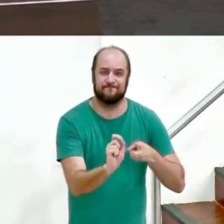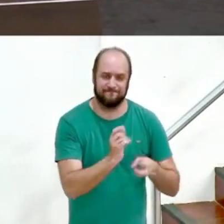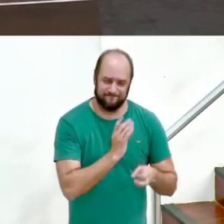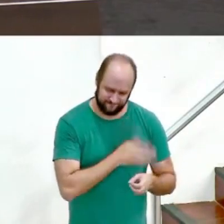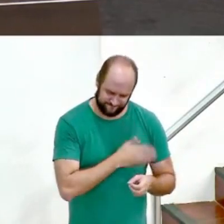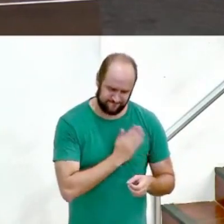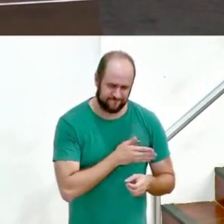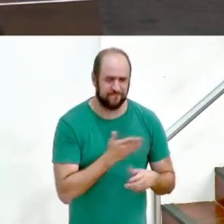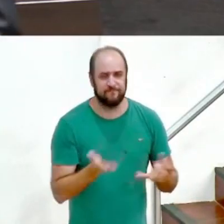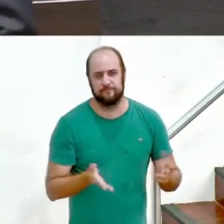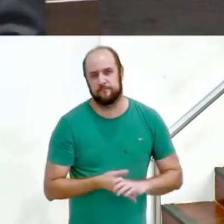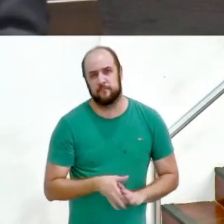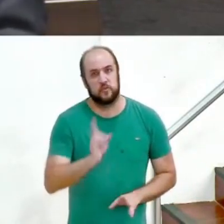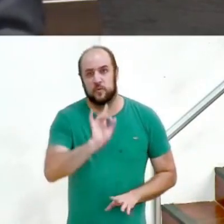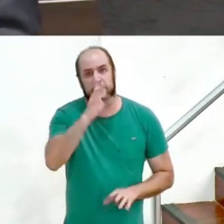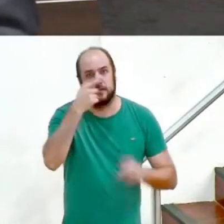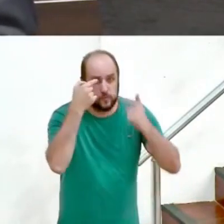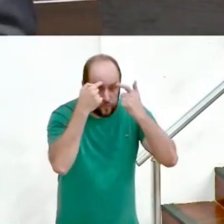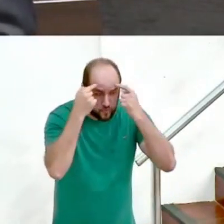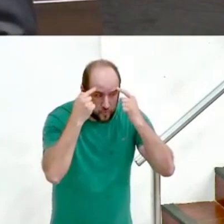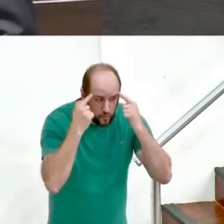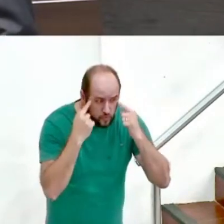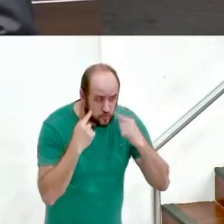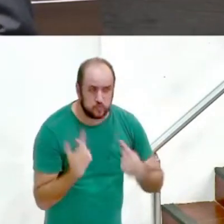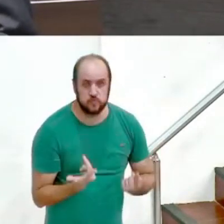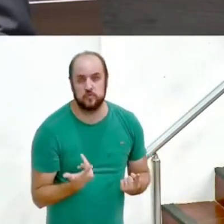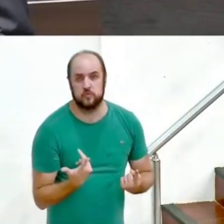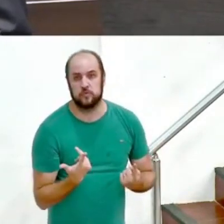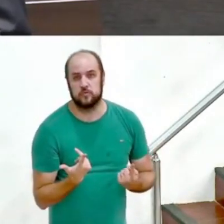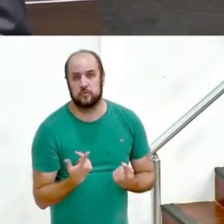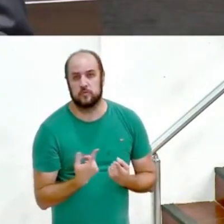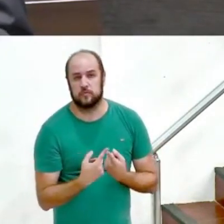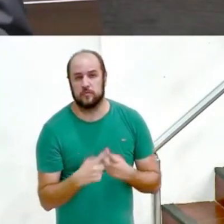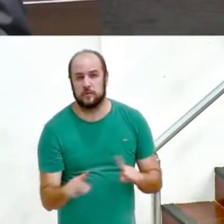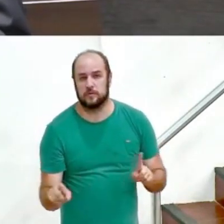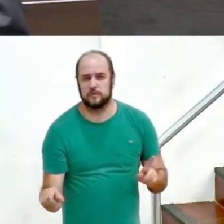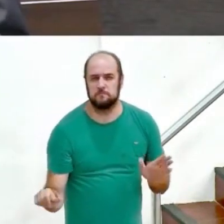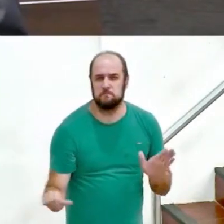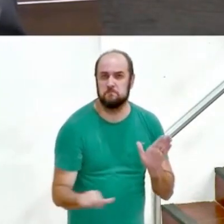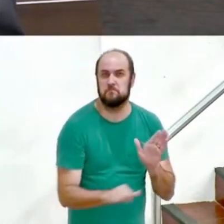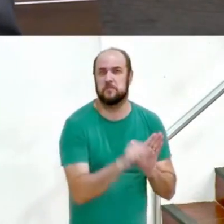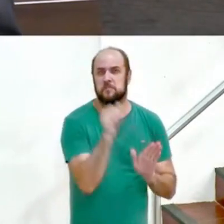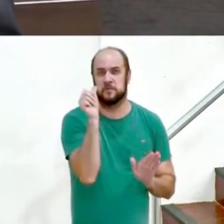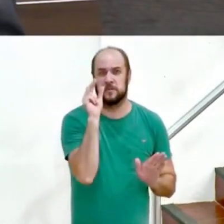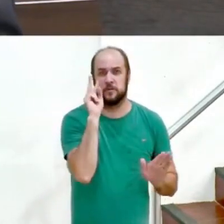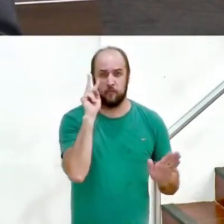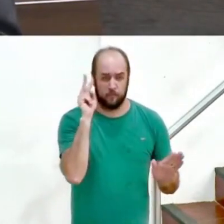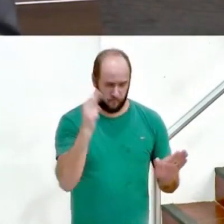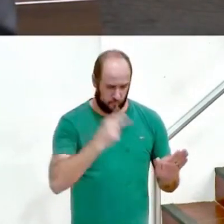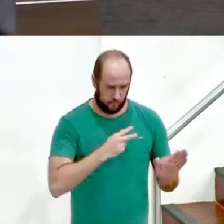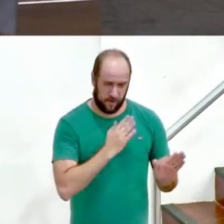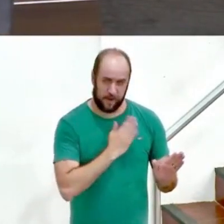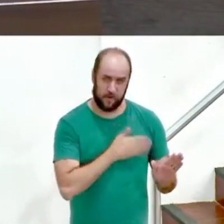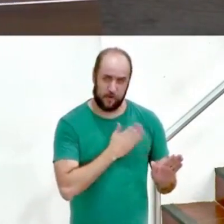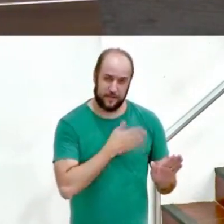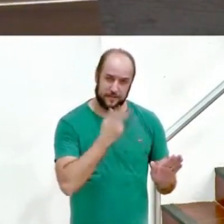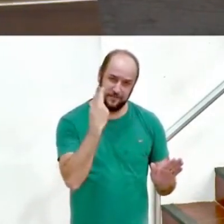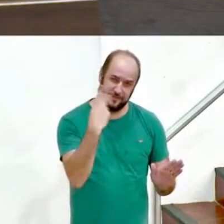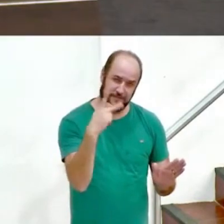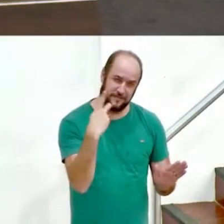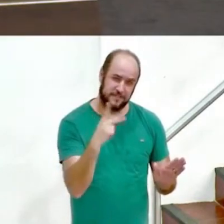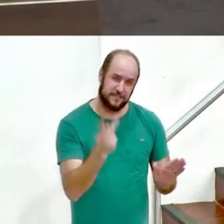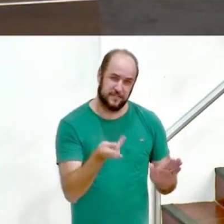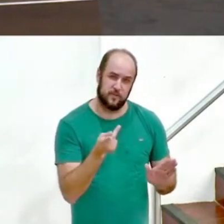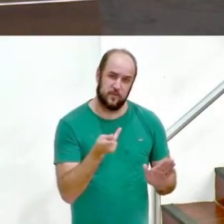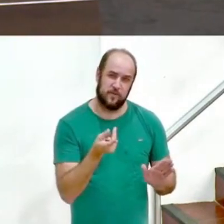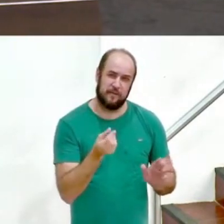Não simplesmente o seu suor, mas primariamente o seu coração, as motivações do seu